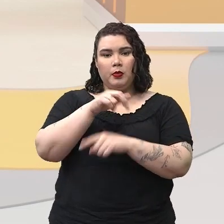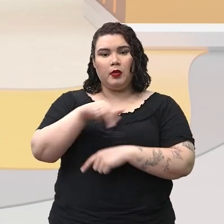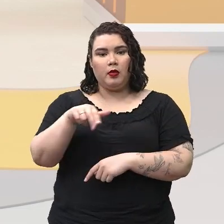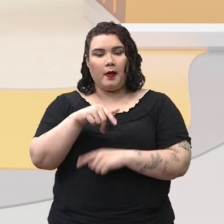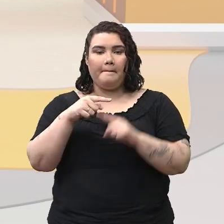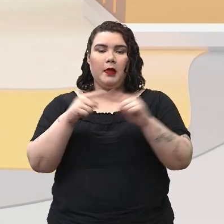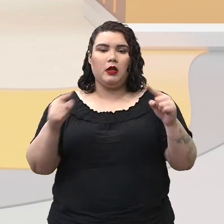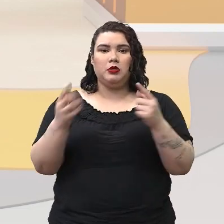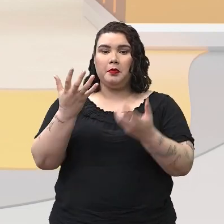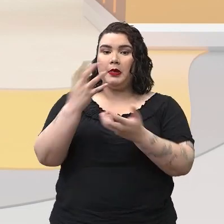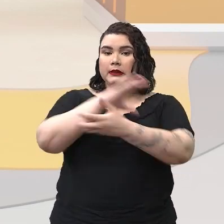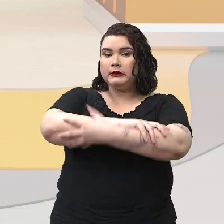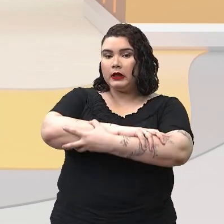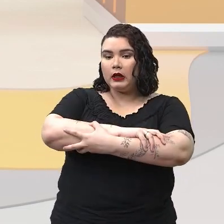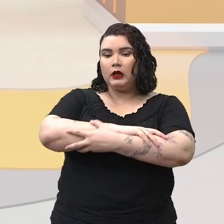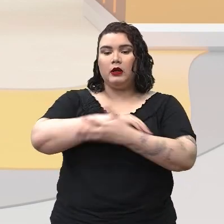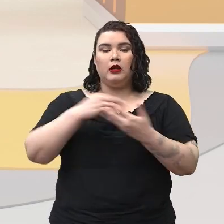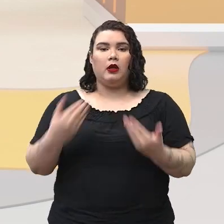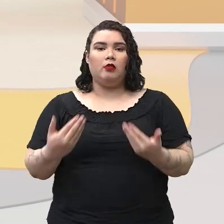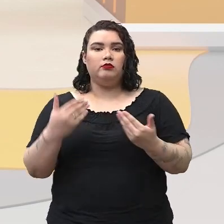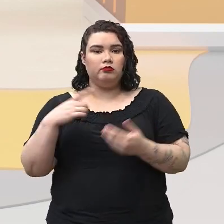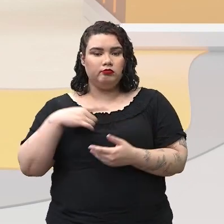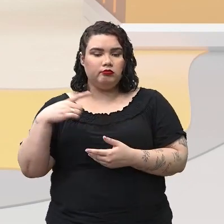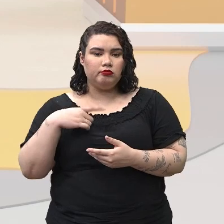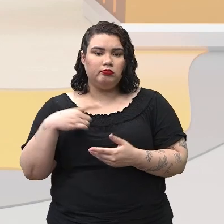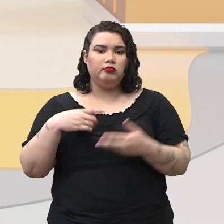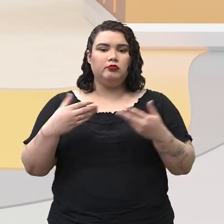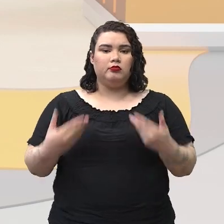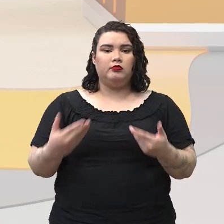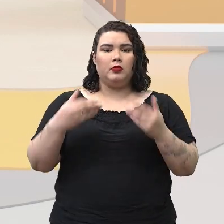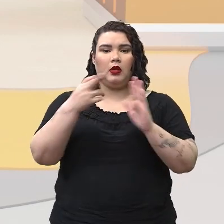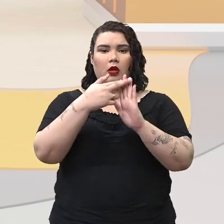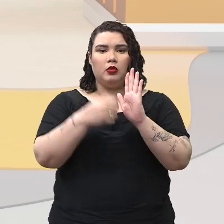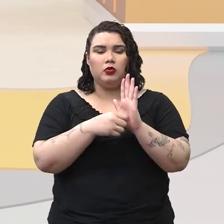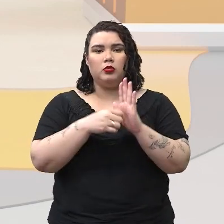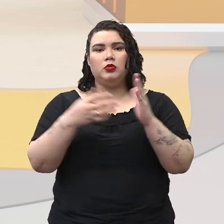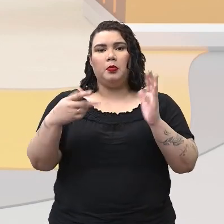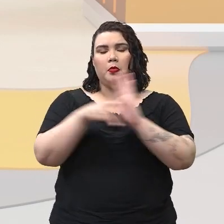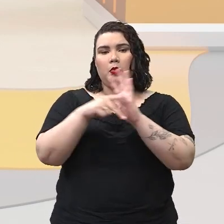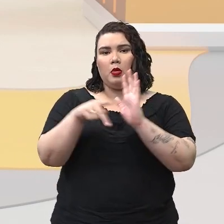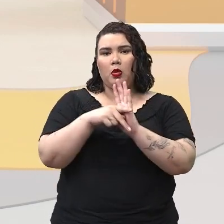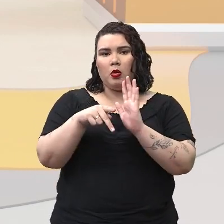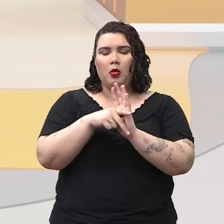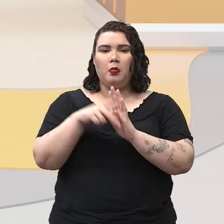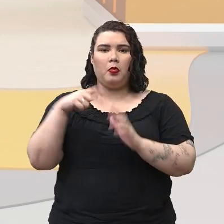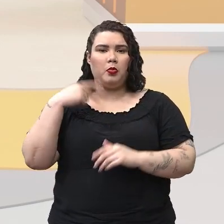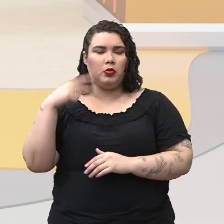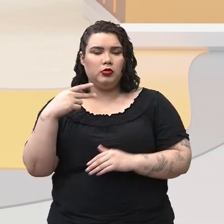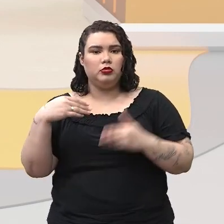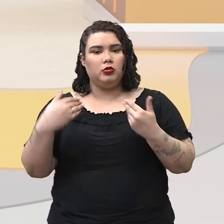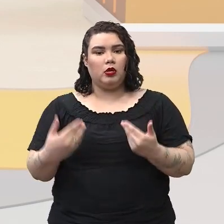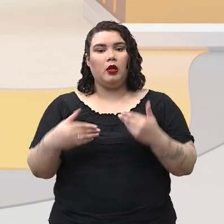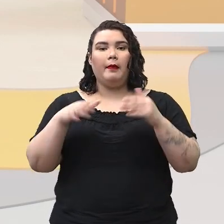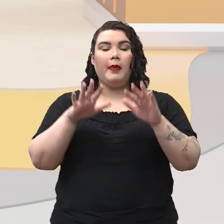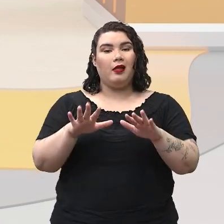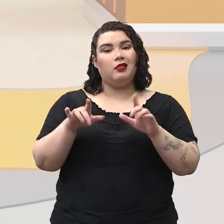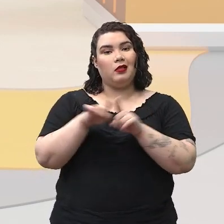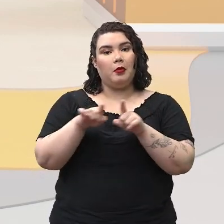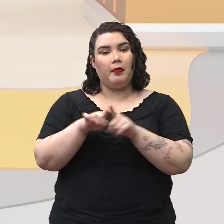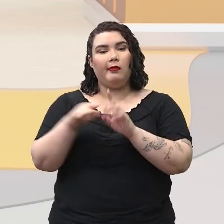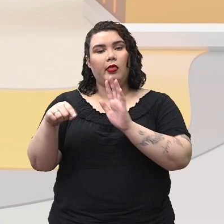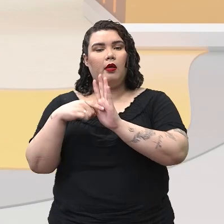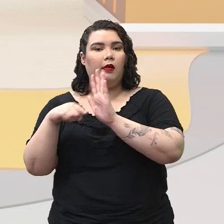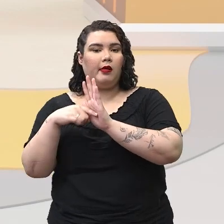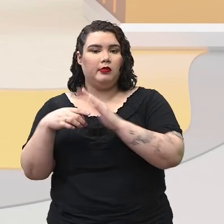na parceria, né? Acordos, resoluções diplomáticas, mas também no sentido negativo da coisa,